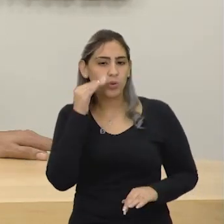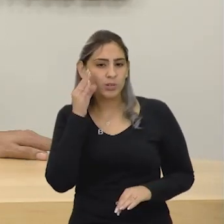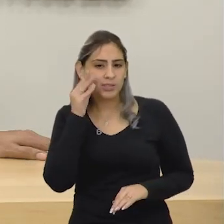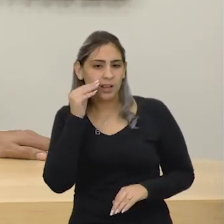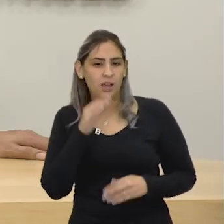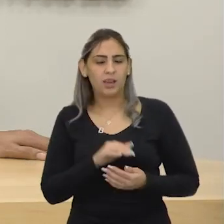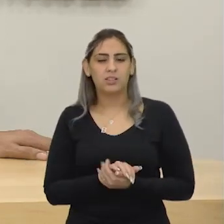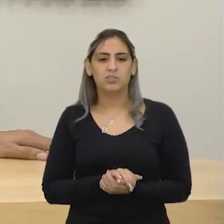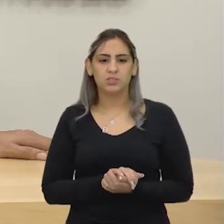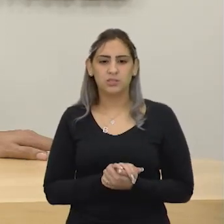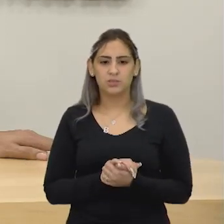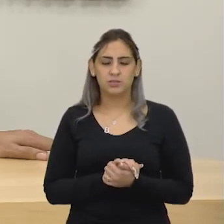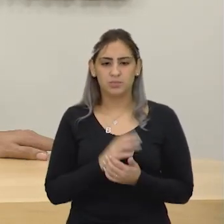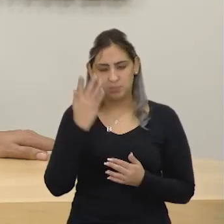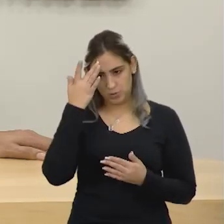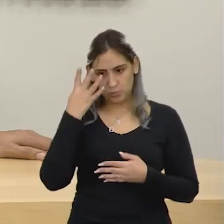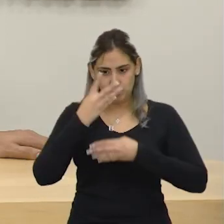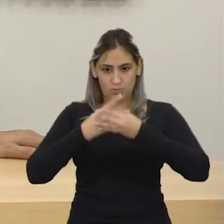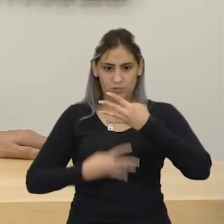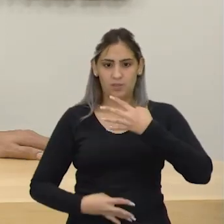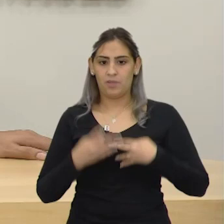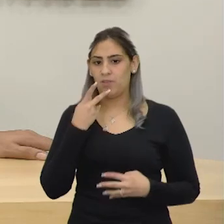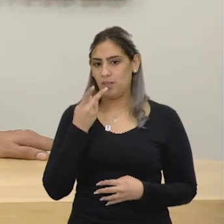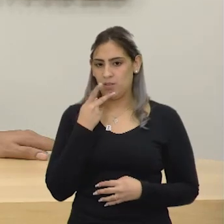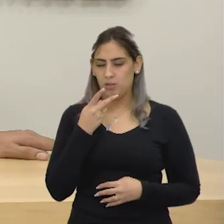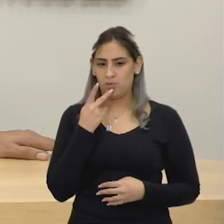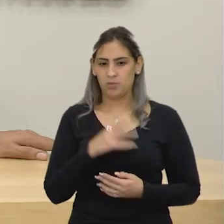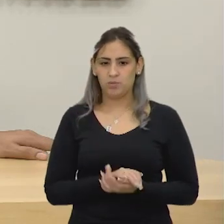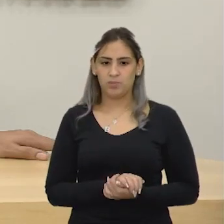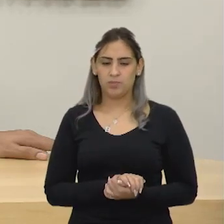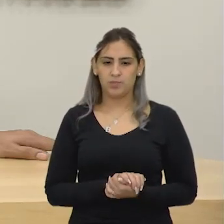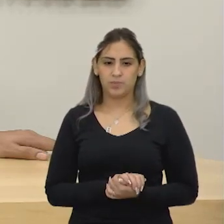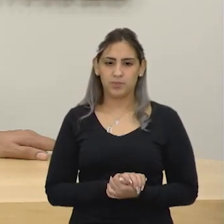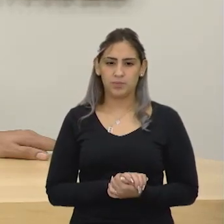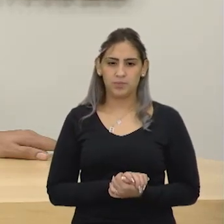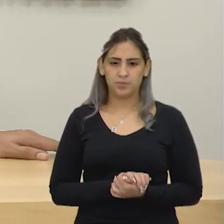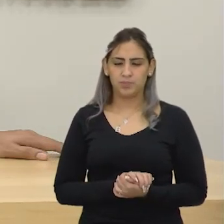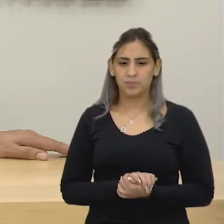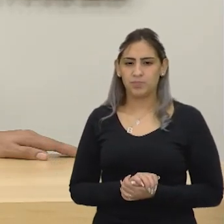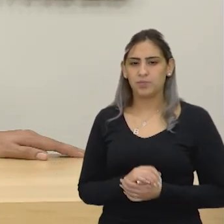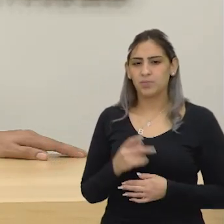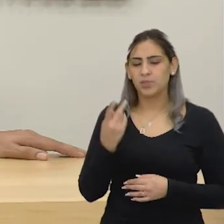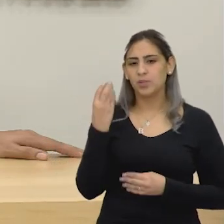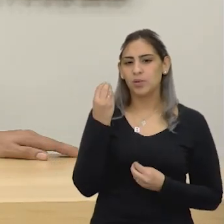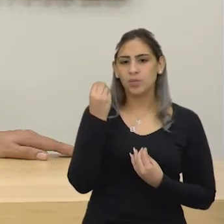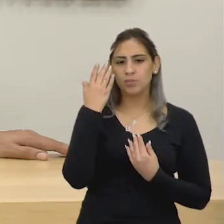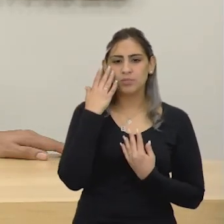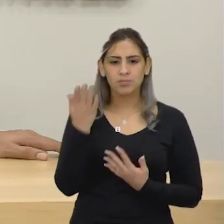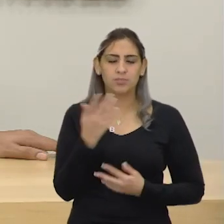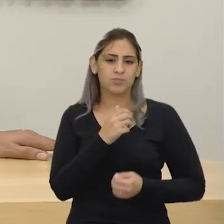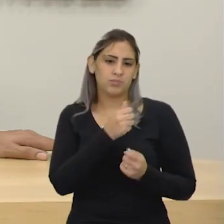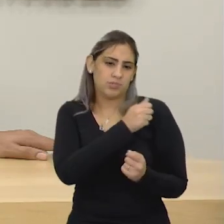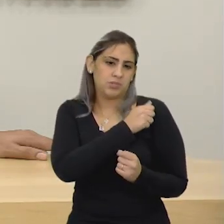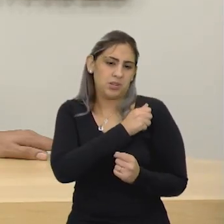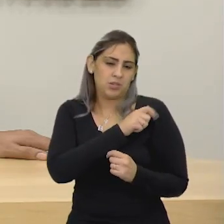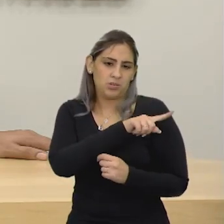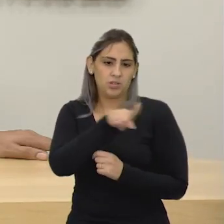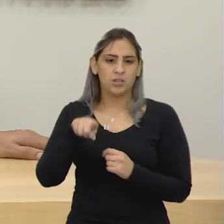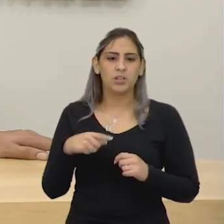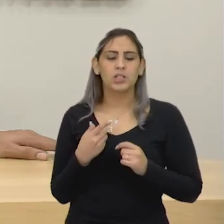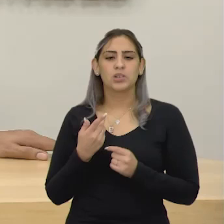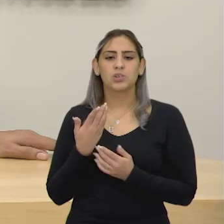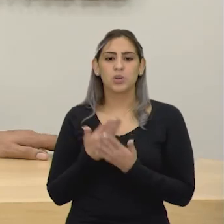curiosidade. Vocês falando aqui da o professor William, né, comentando com a gente também, o Érico, Escola Érico e o Colégio